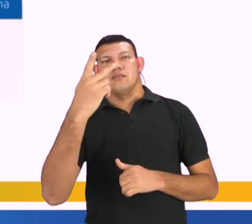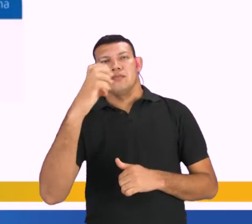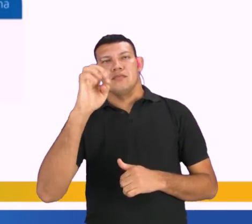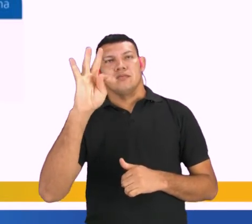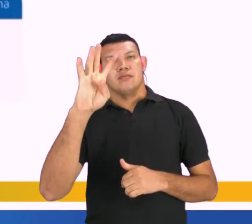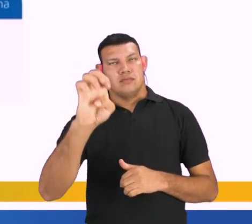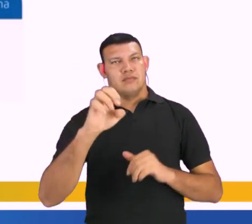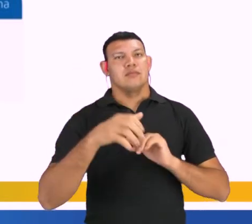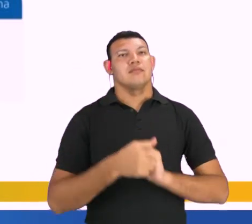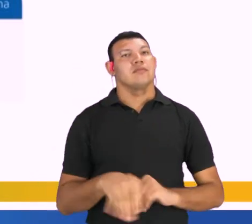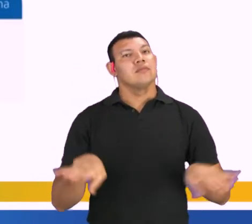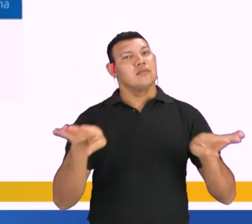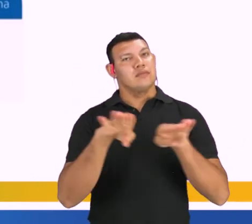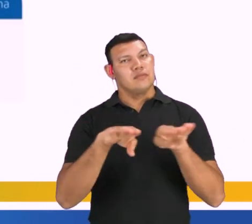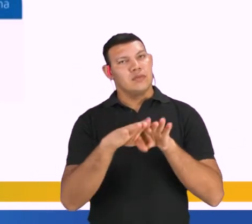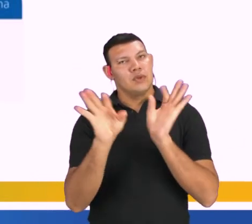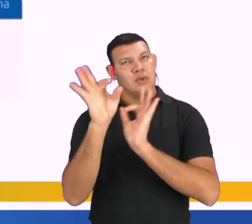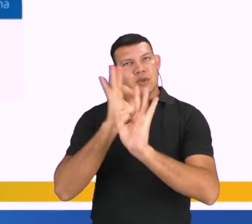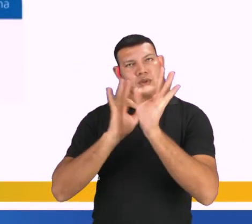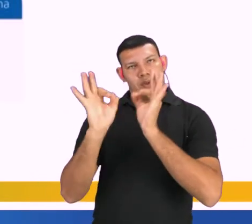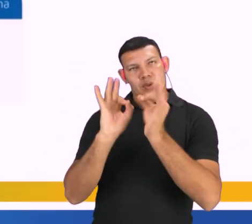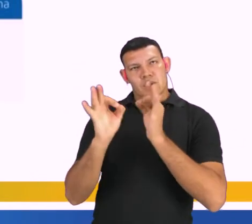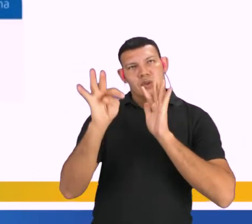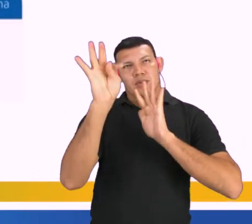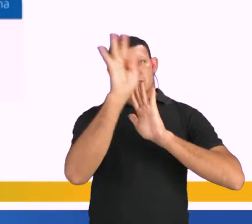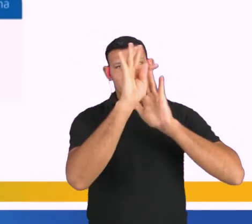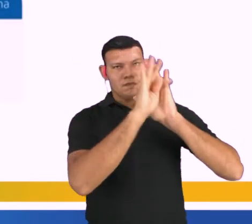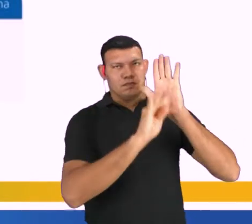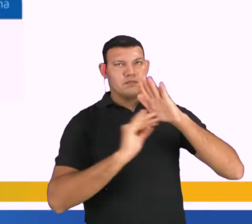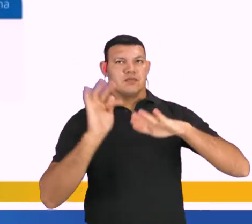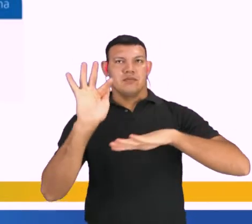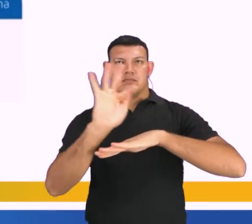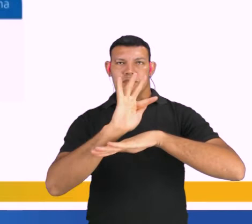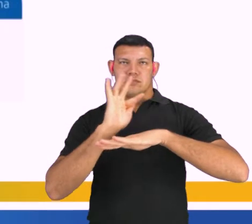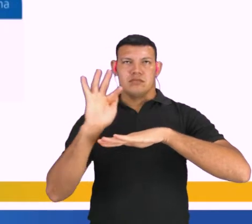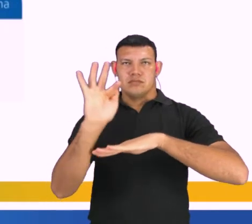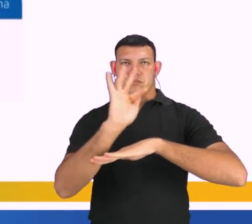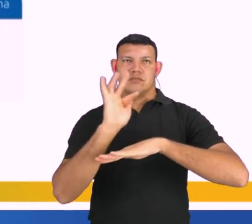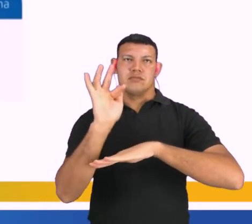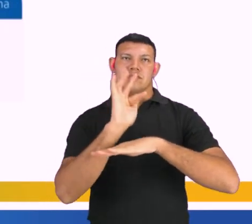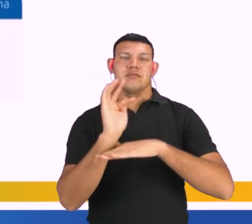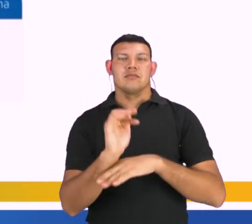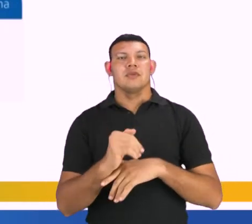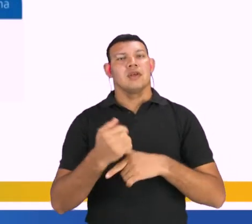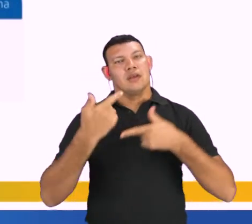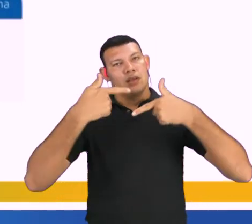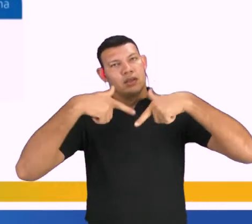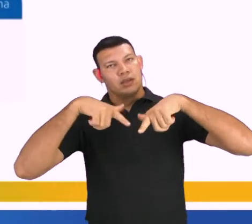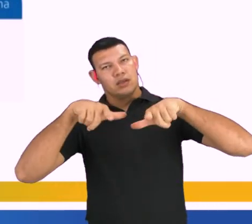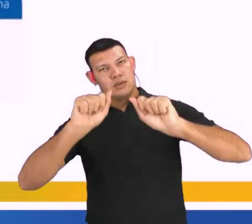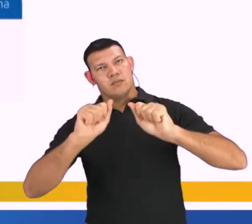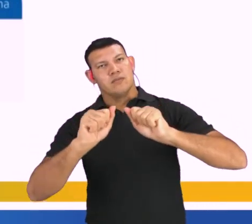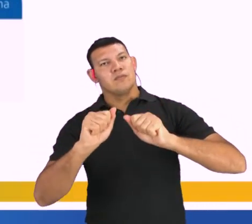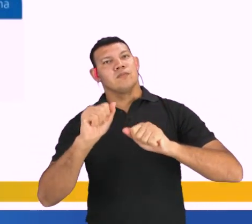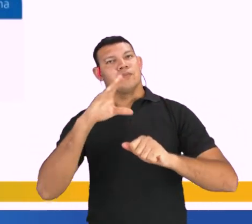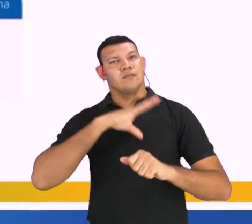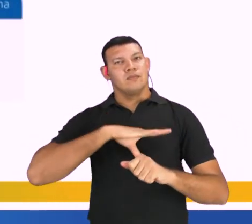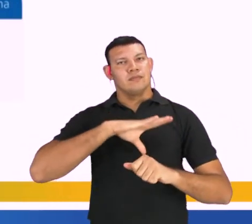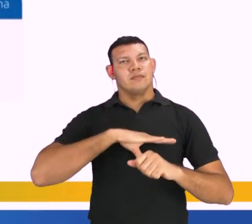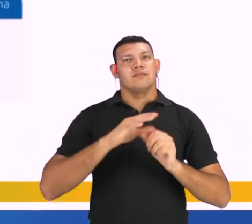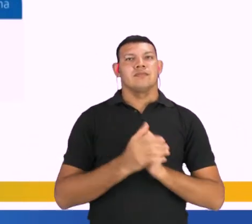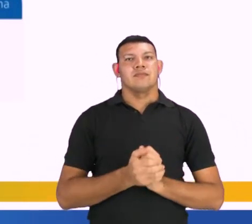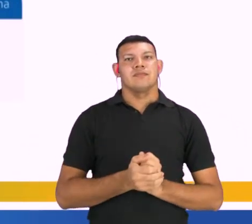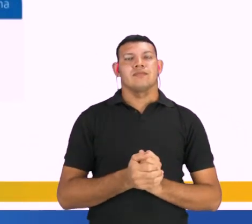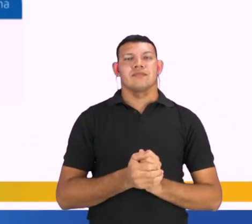ocasiões em que precisamos organizar um texto formal de acordo com a norma culta da língua. Ao lado eu trouxe um print